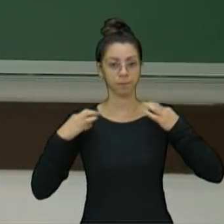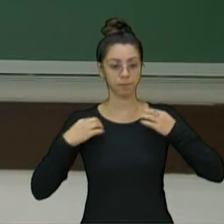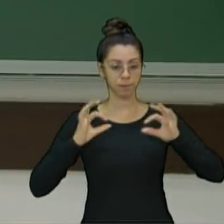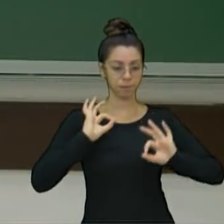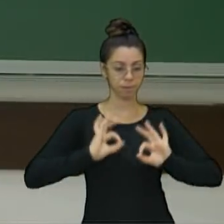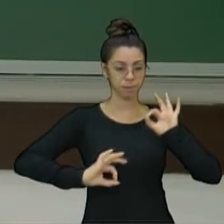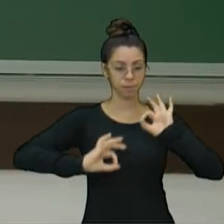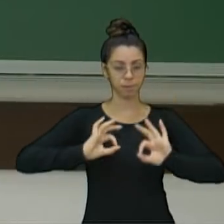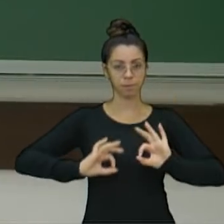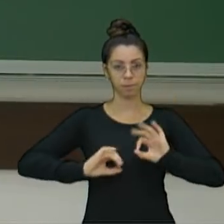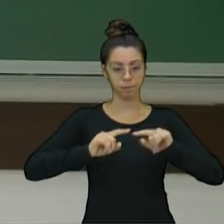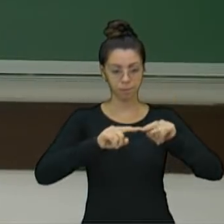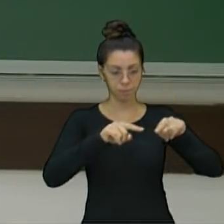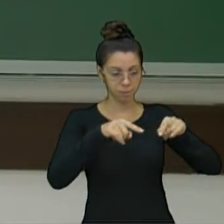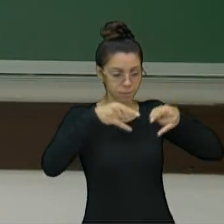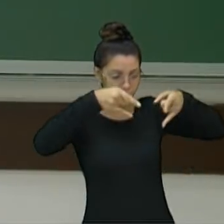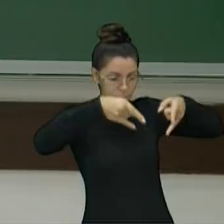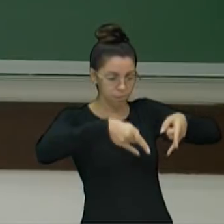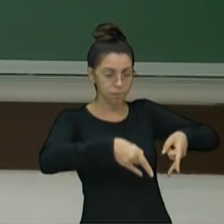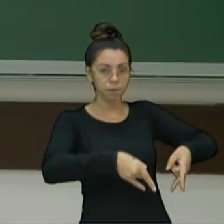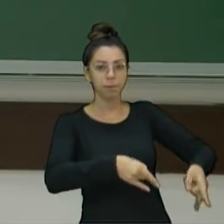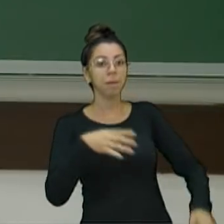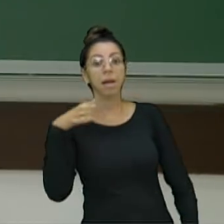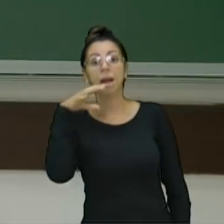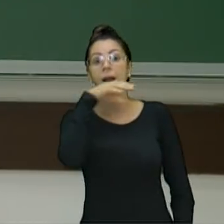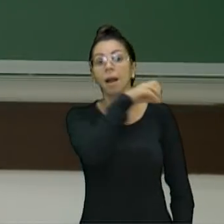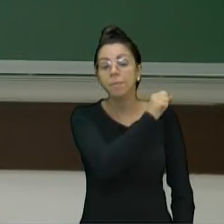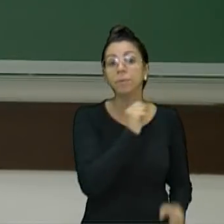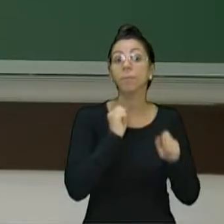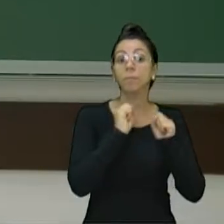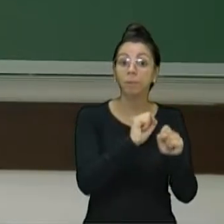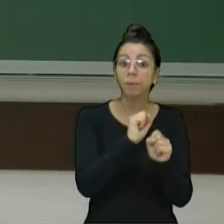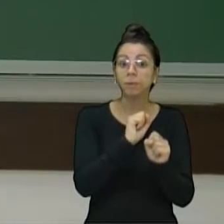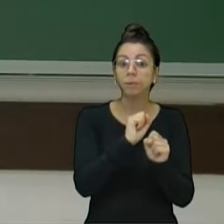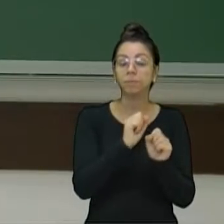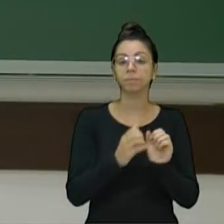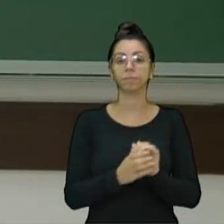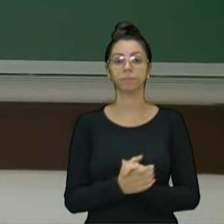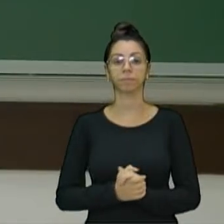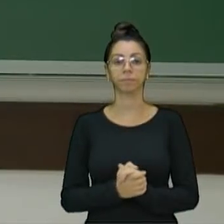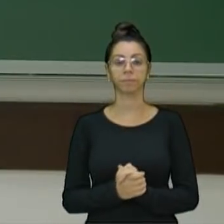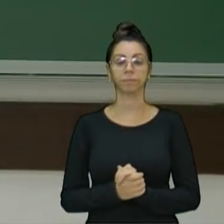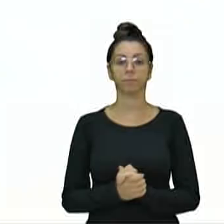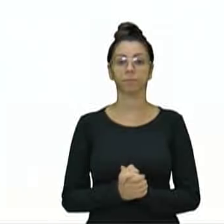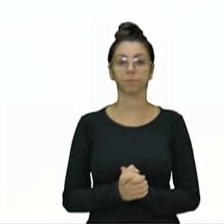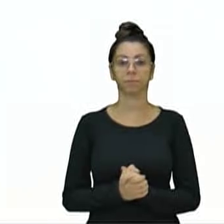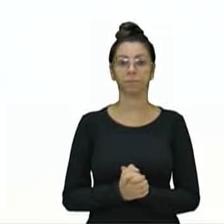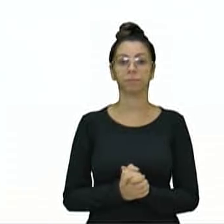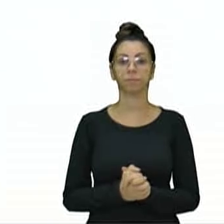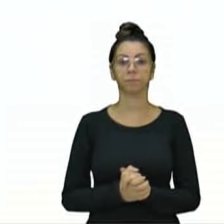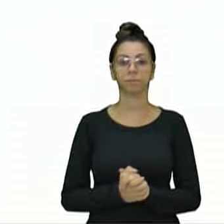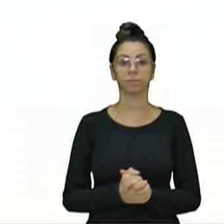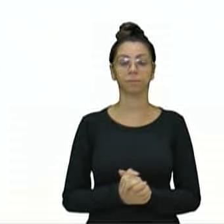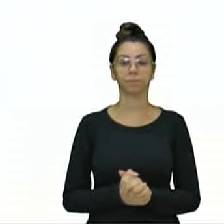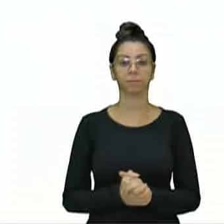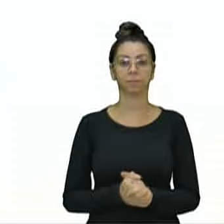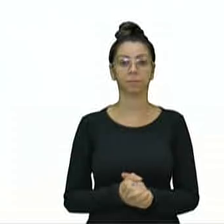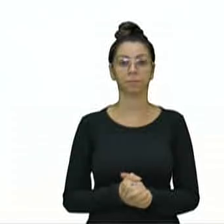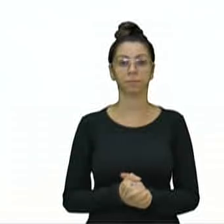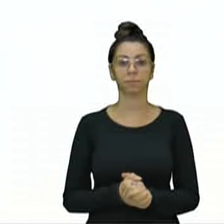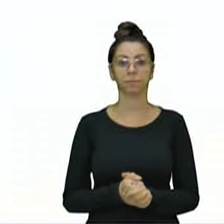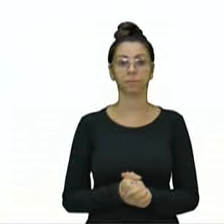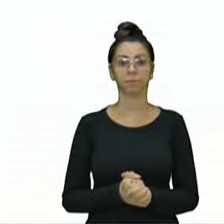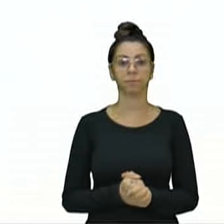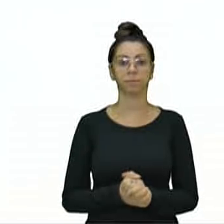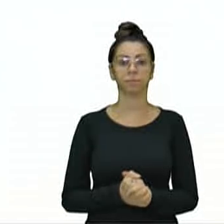a sua cama o mais rápido possível, rápido o suficiente. I credulously believed